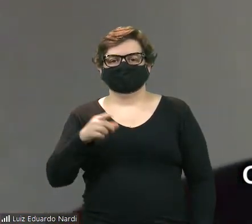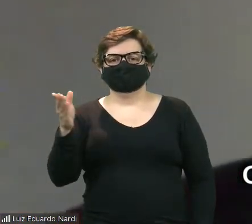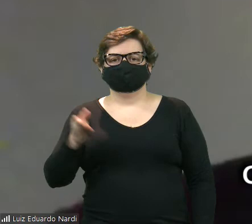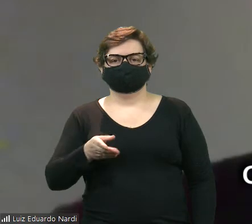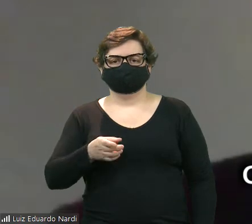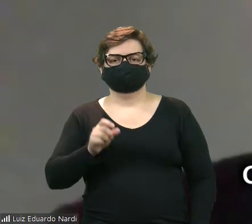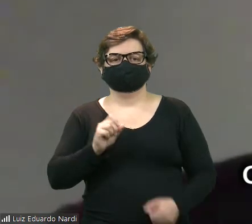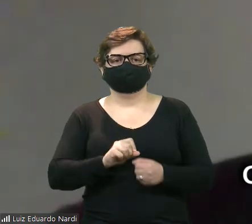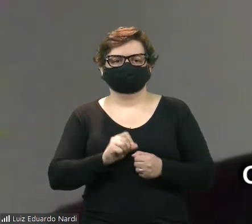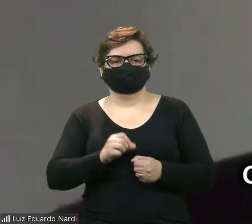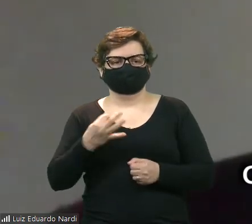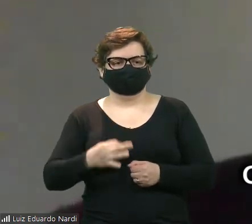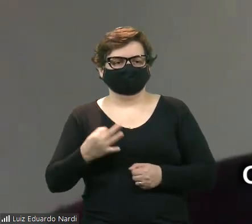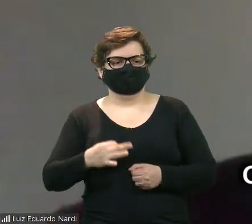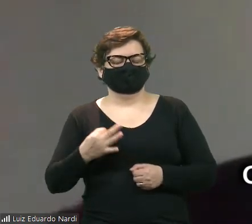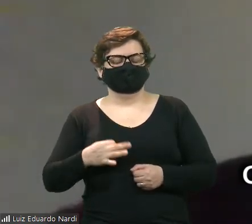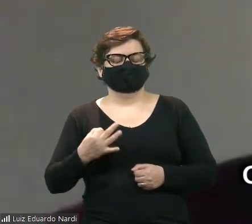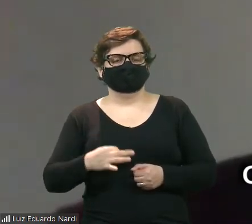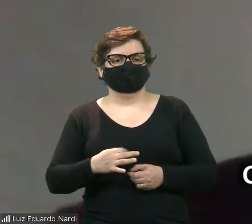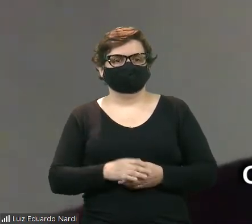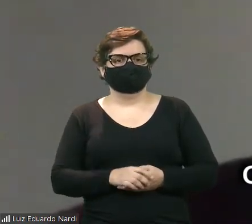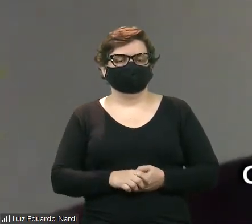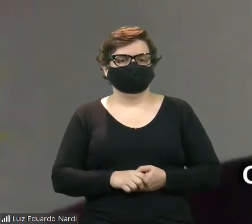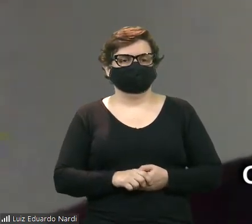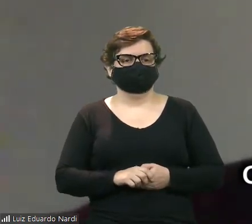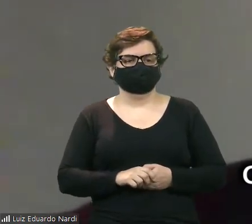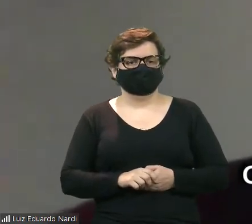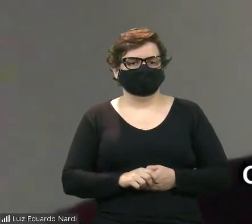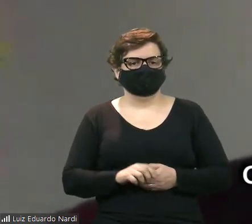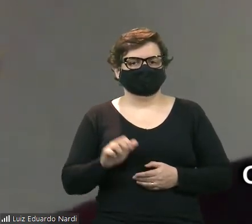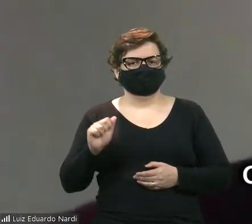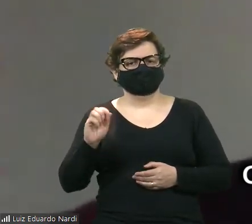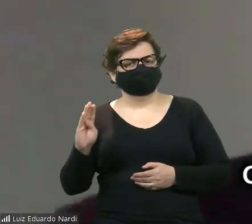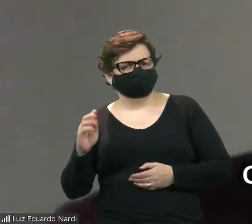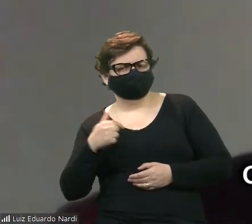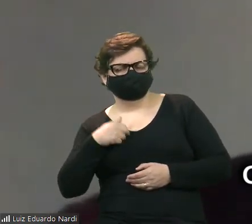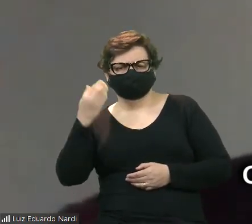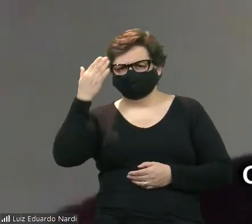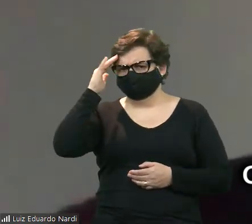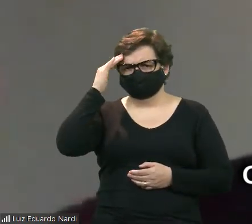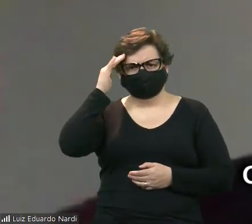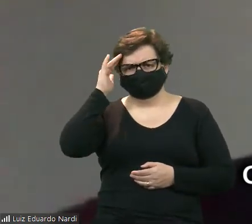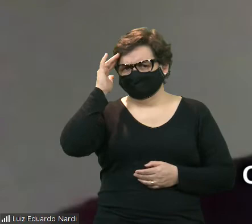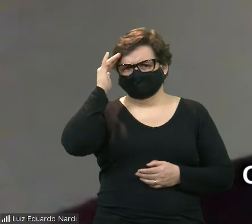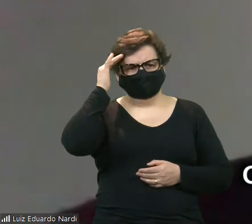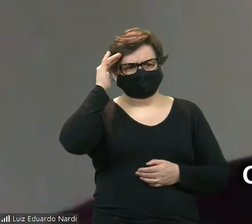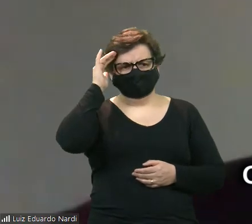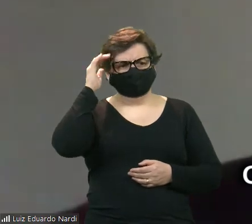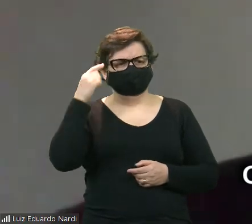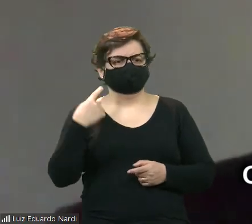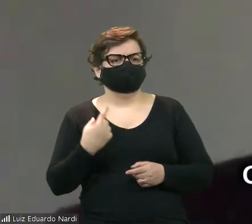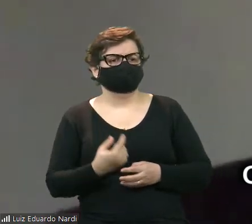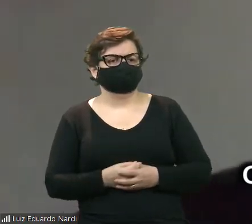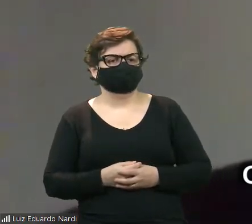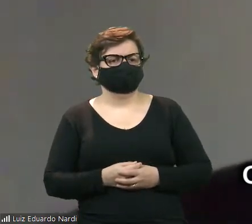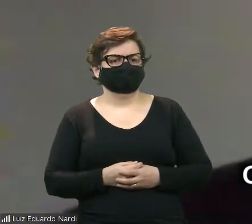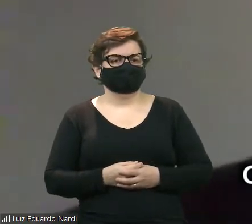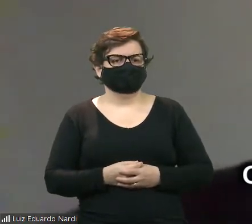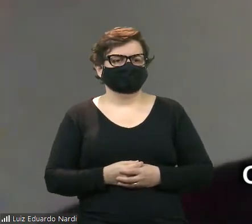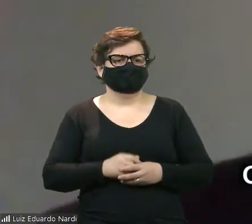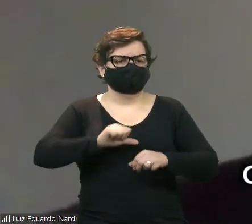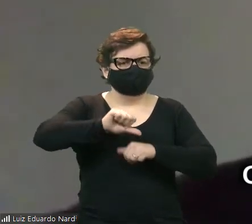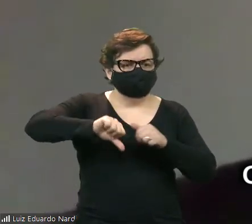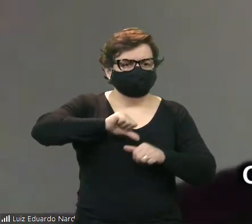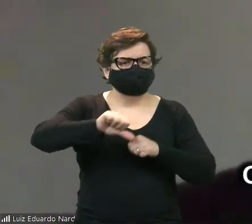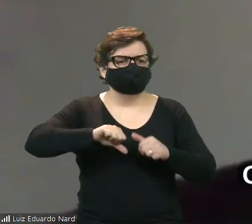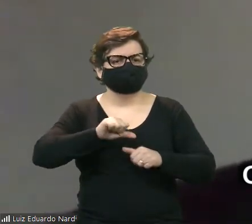correção. O eminente vereador Albuquerque, eu não estava entendendo a questão do... A inversão